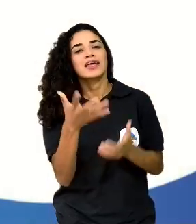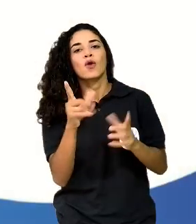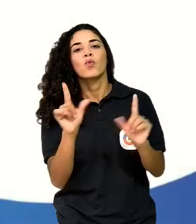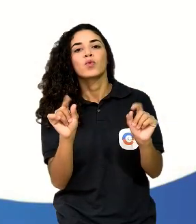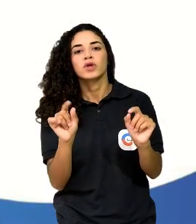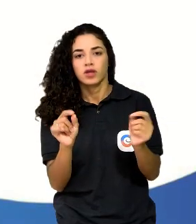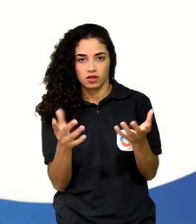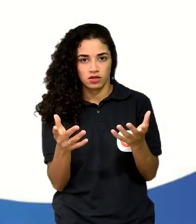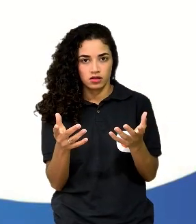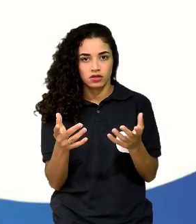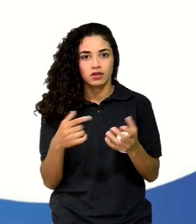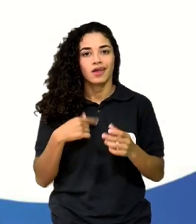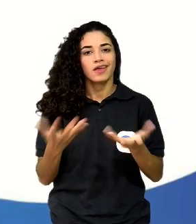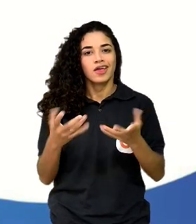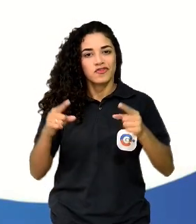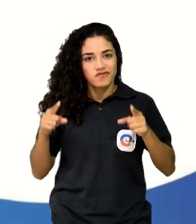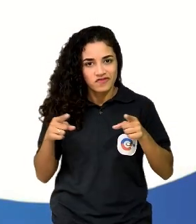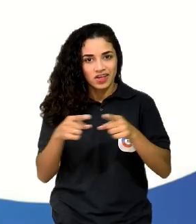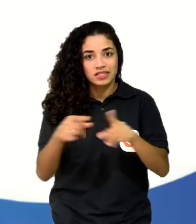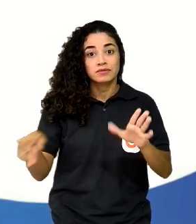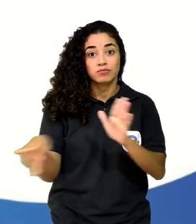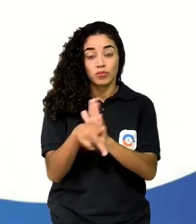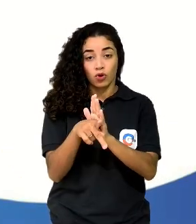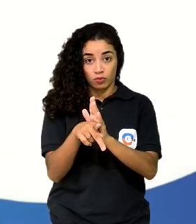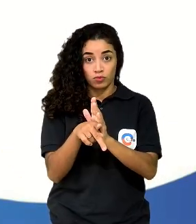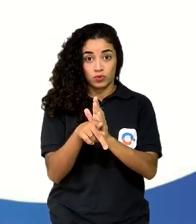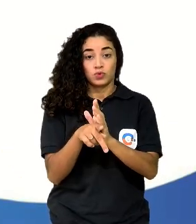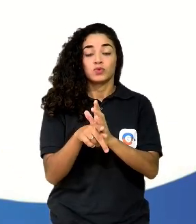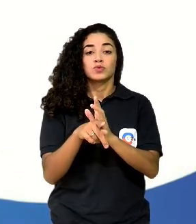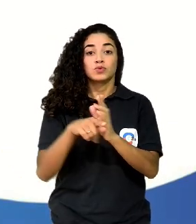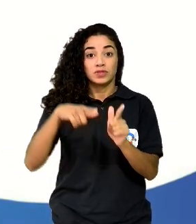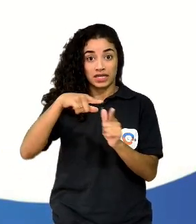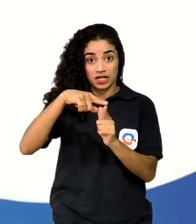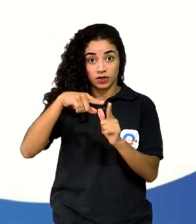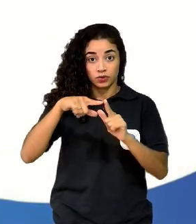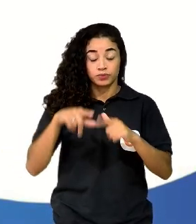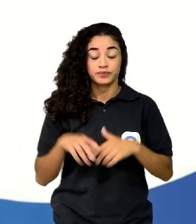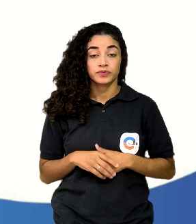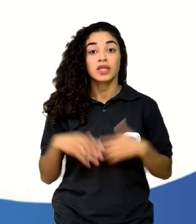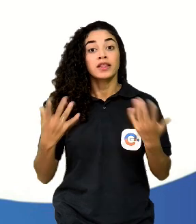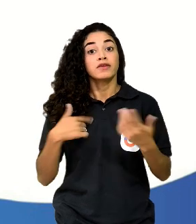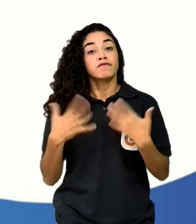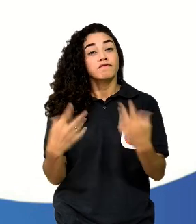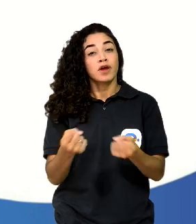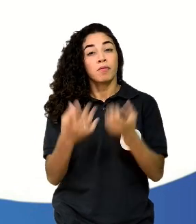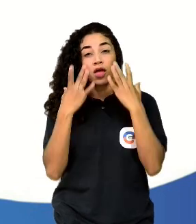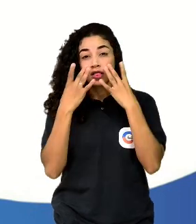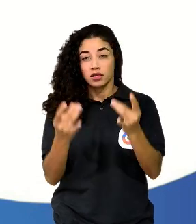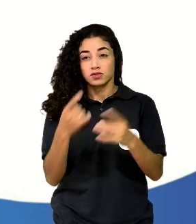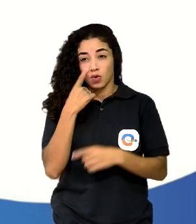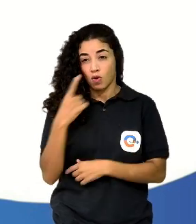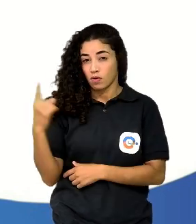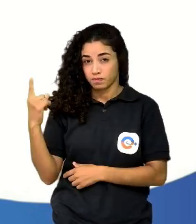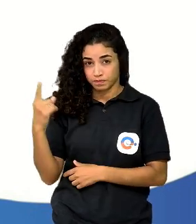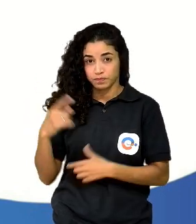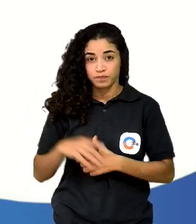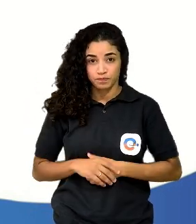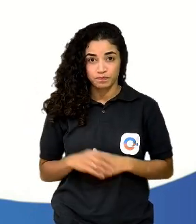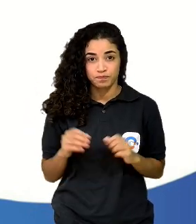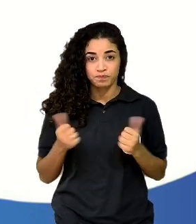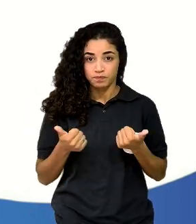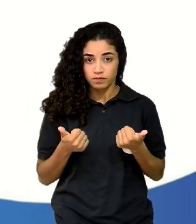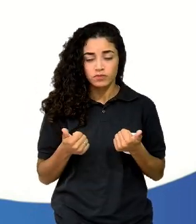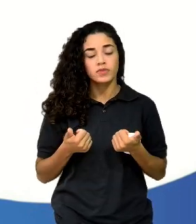quer aqui os vértices do triângulo. Então, vamos nos concentrar neste triângulo, tá?